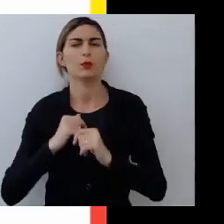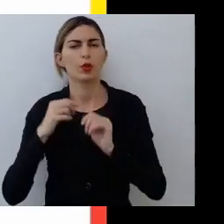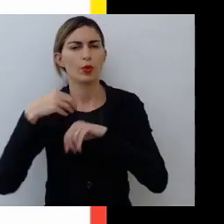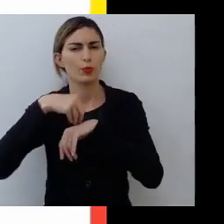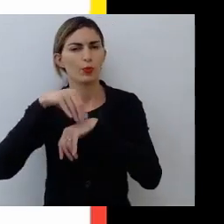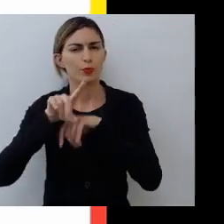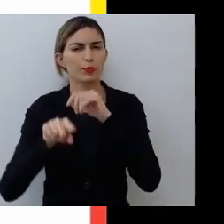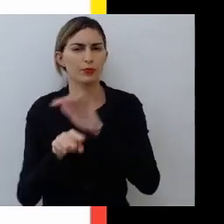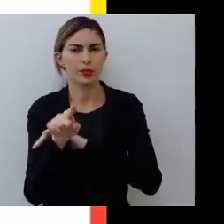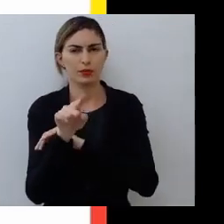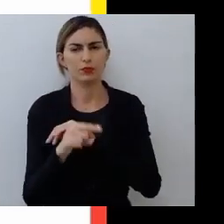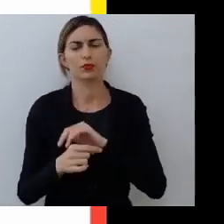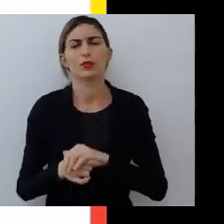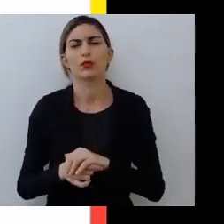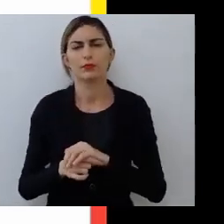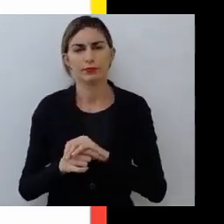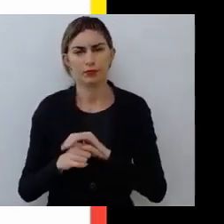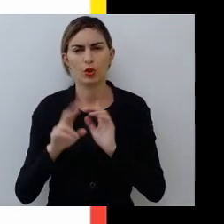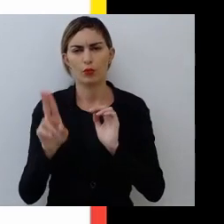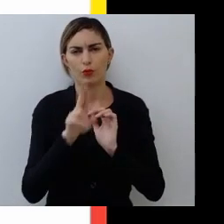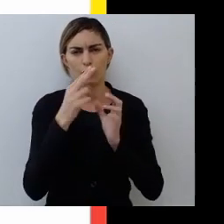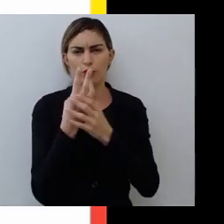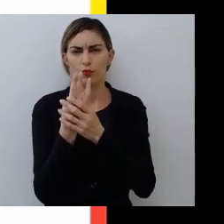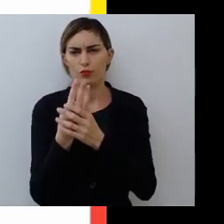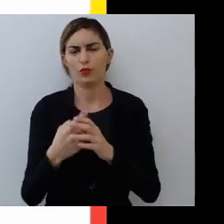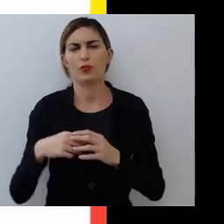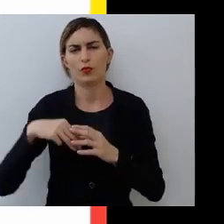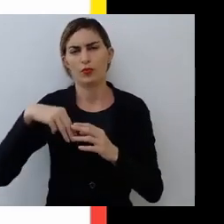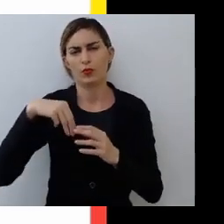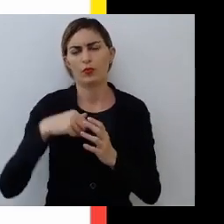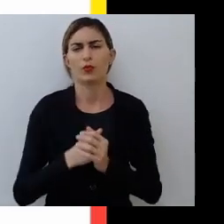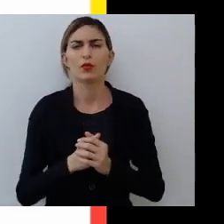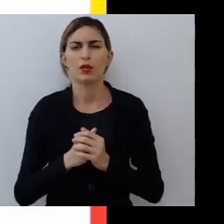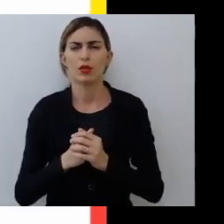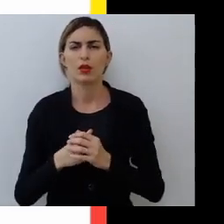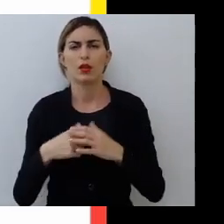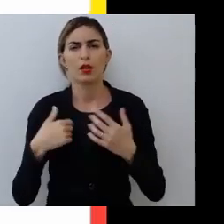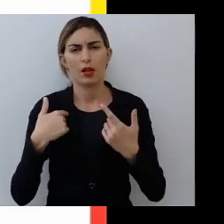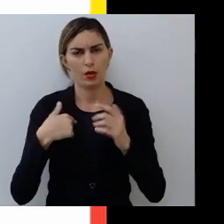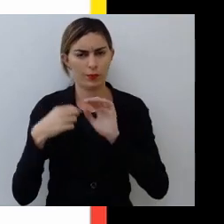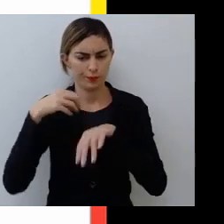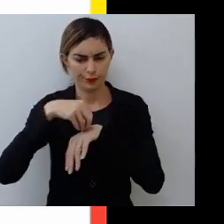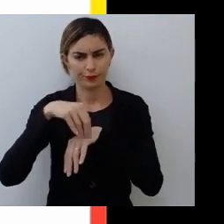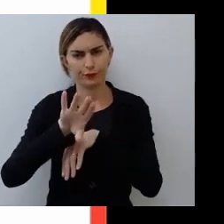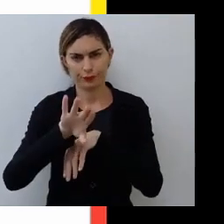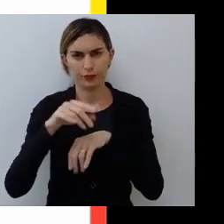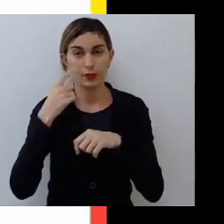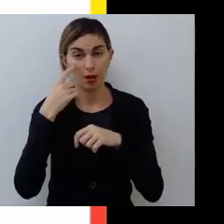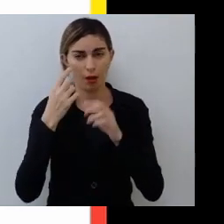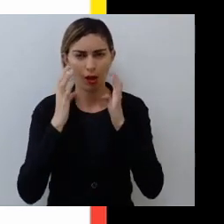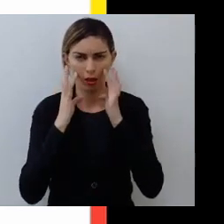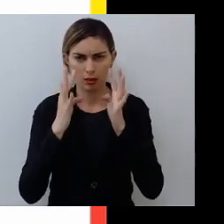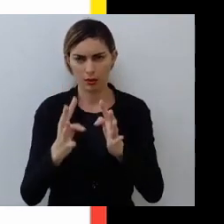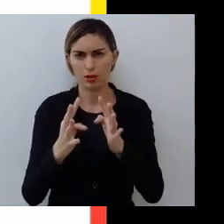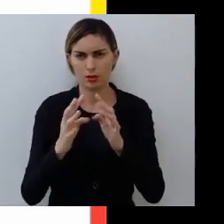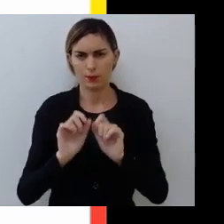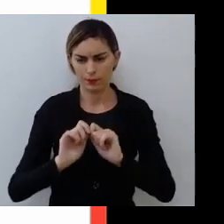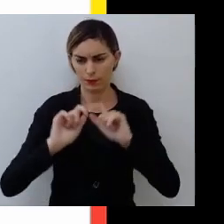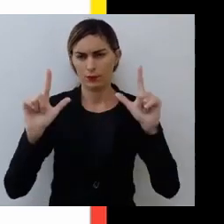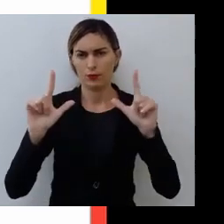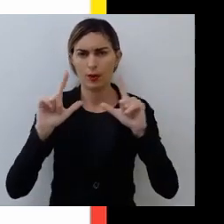uma questãozinha tirada da Universidade Federal do Mato Grosso do Sul, onde a gente tem assim, ó, presta bem atenção, tá? Tira